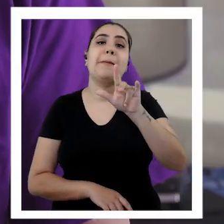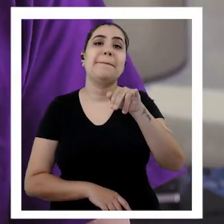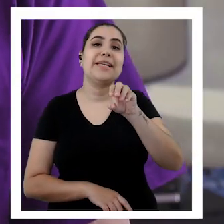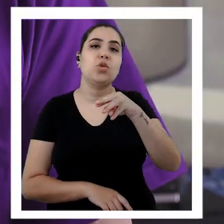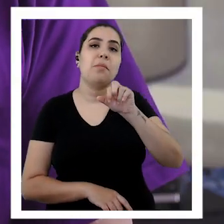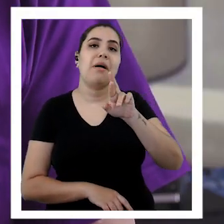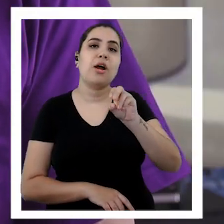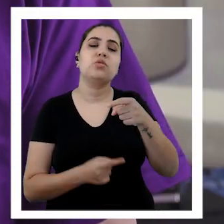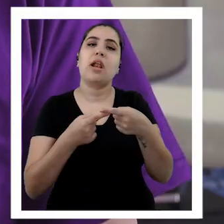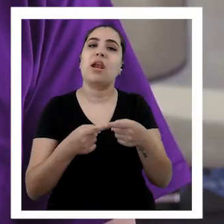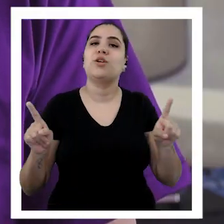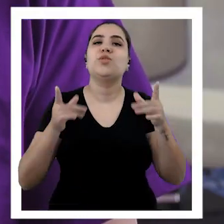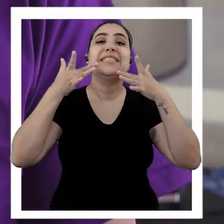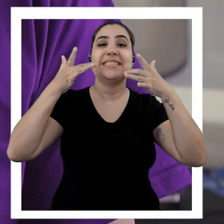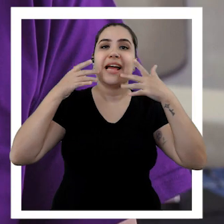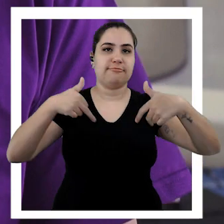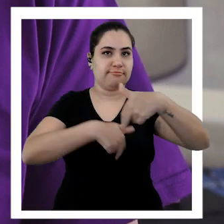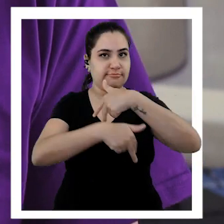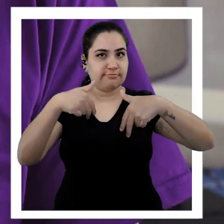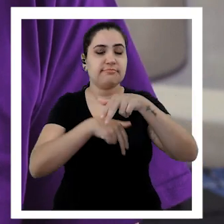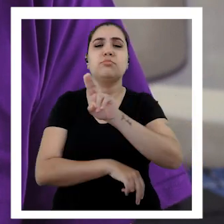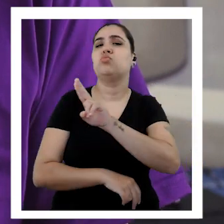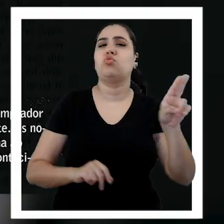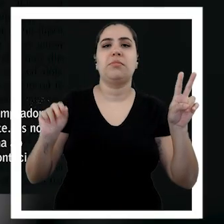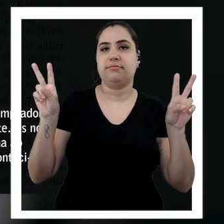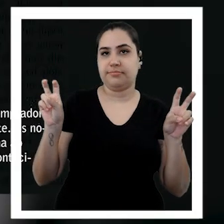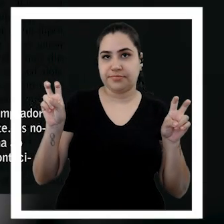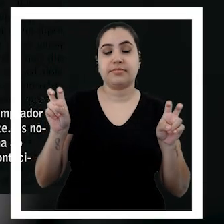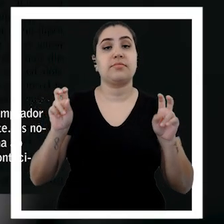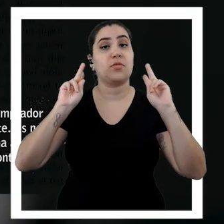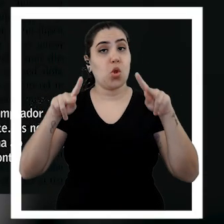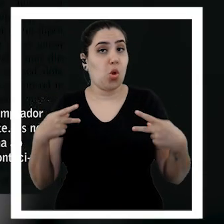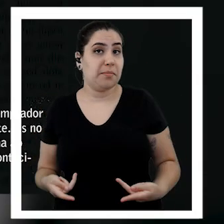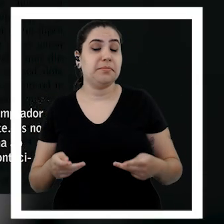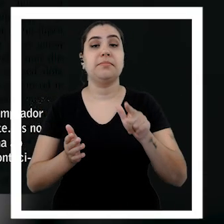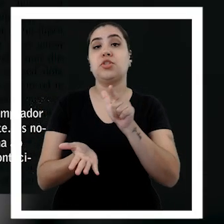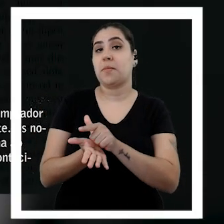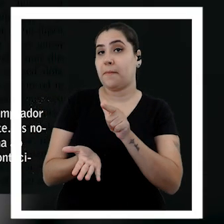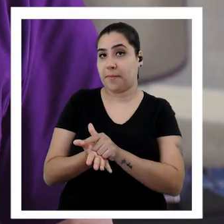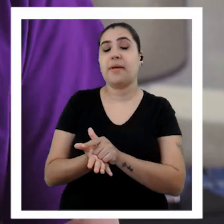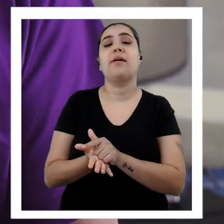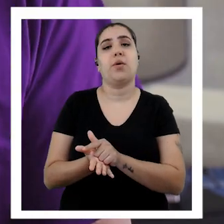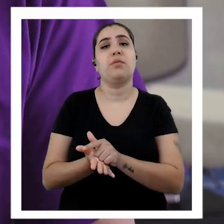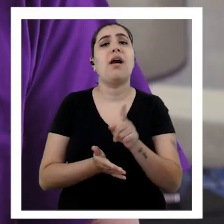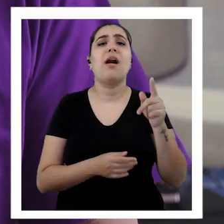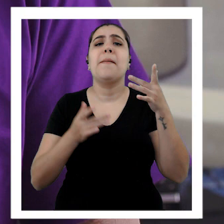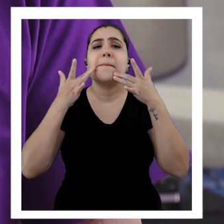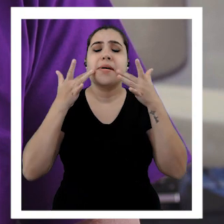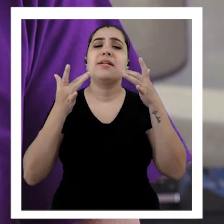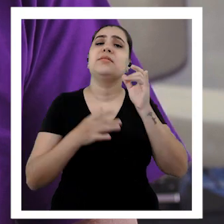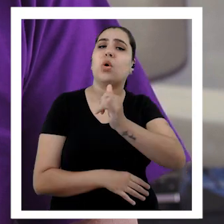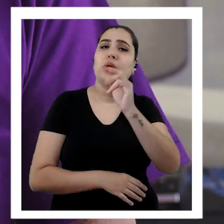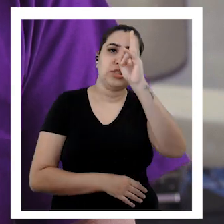1968, o Plínio Marcos lançou uma peça de teatro e ela se chamava Homens de Papel. Essa peça